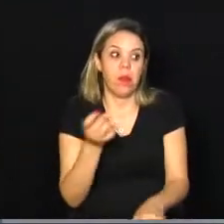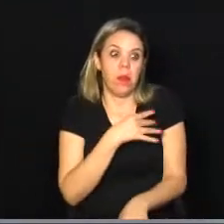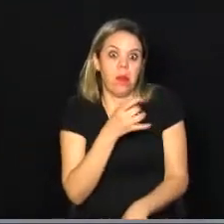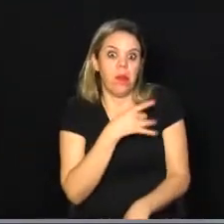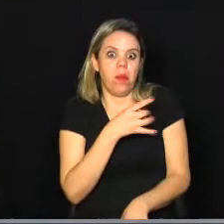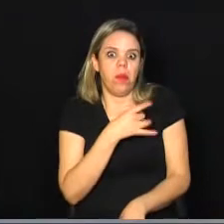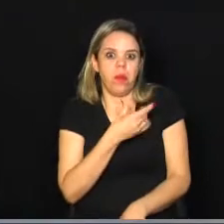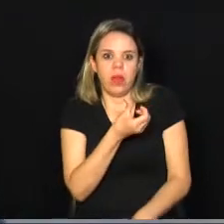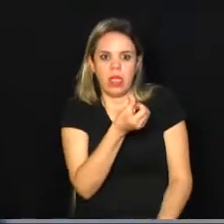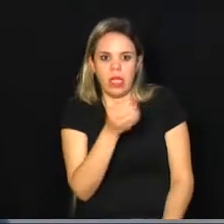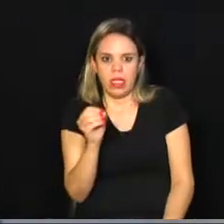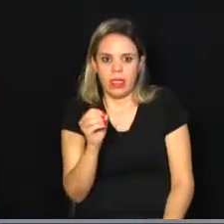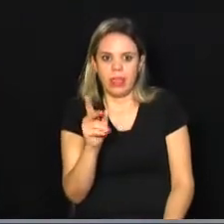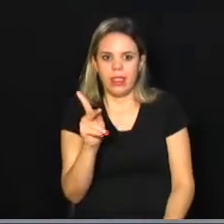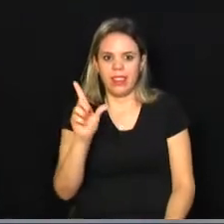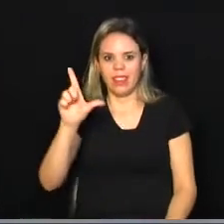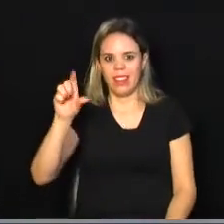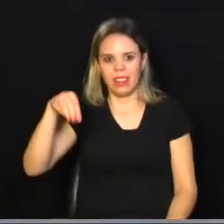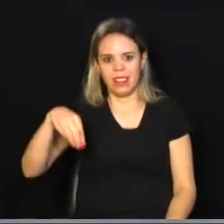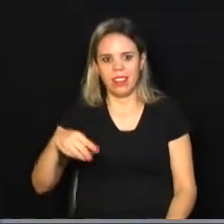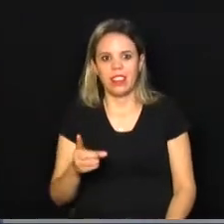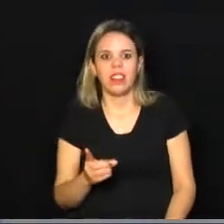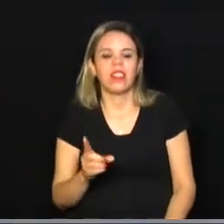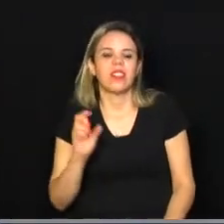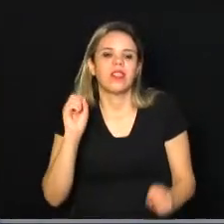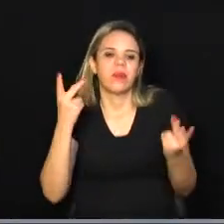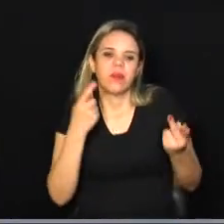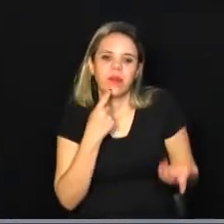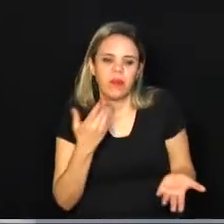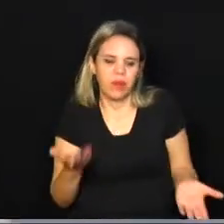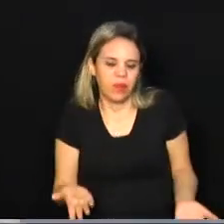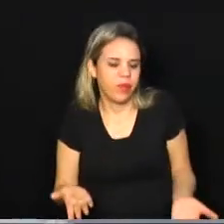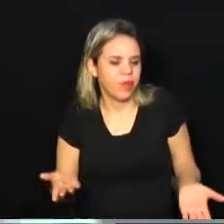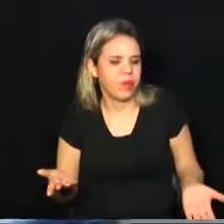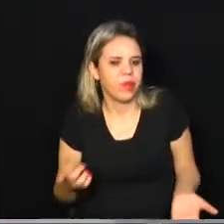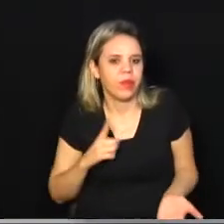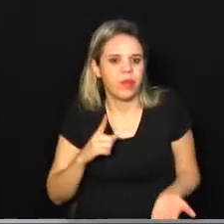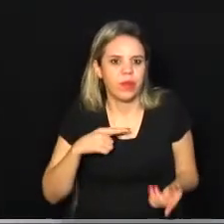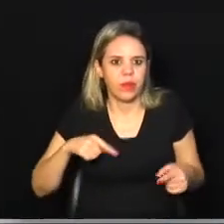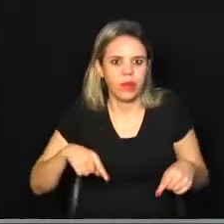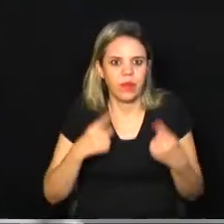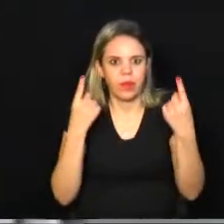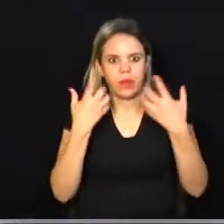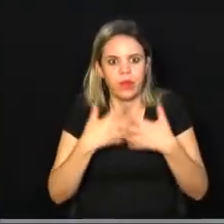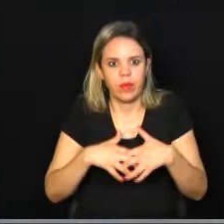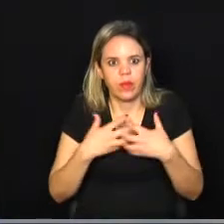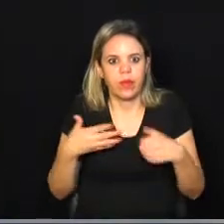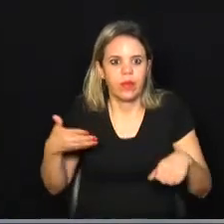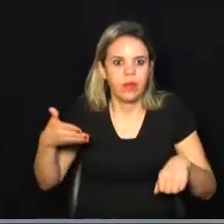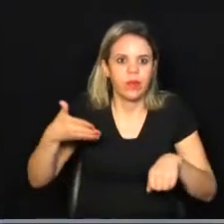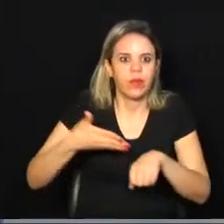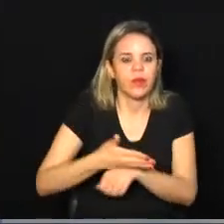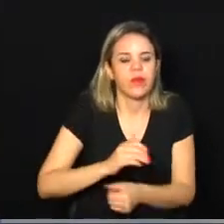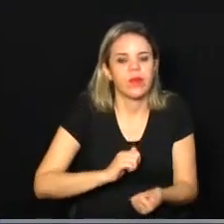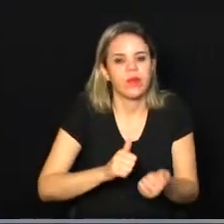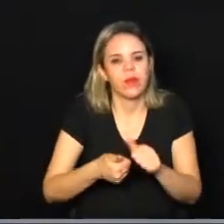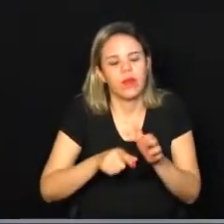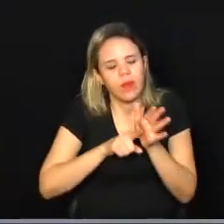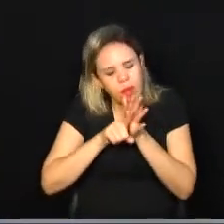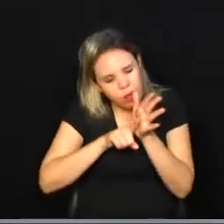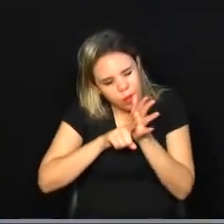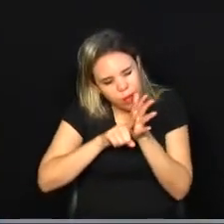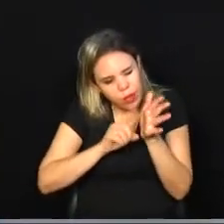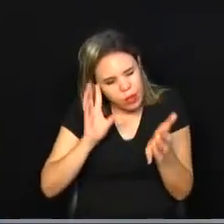a 60 quilômetros por hora aqui na Dom Pedro. Então, eu tenho esse desafio de entrar na modalidade e entender